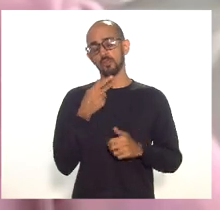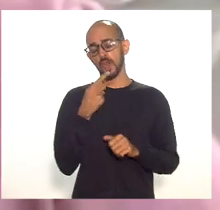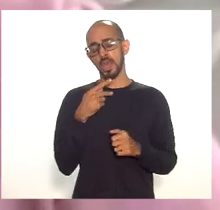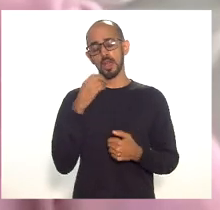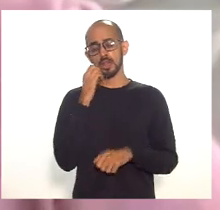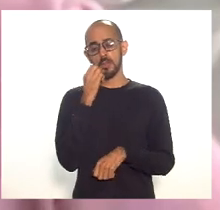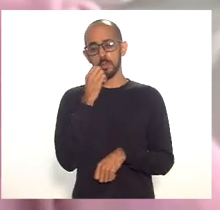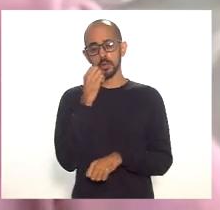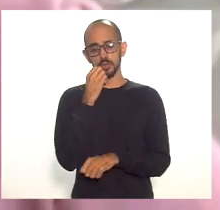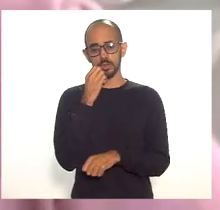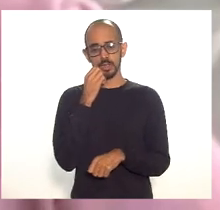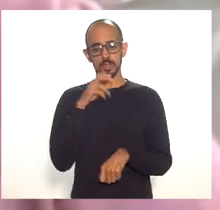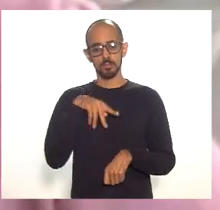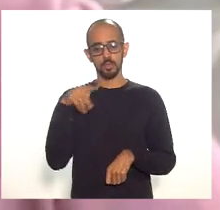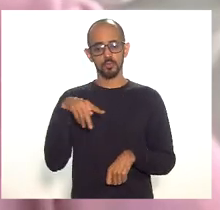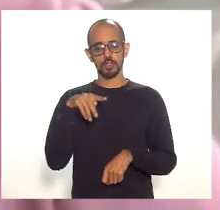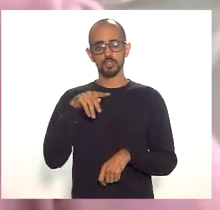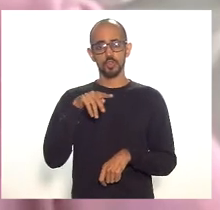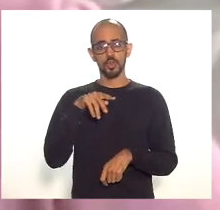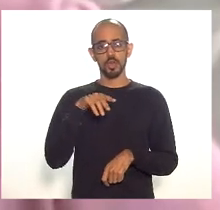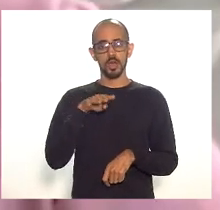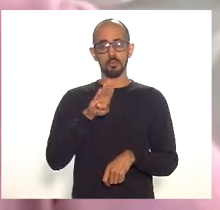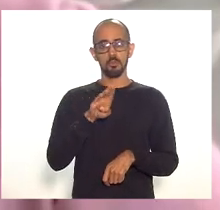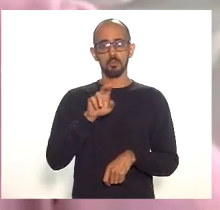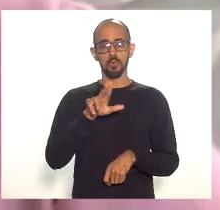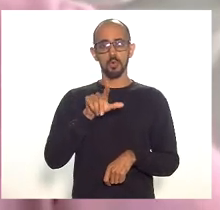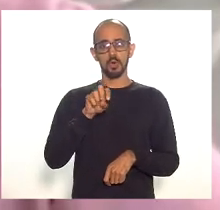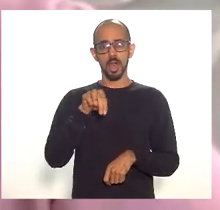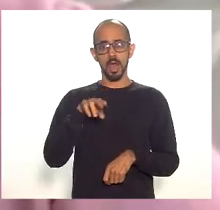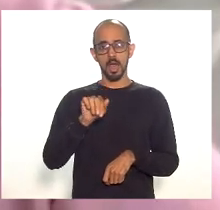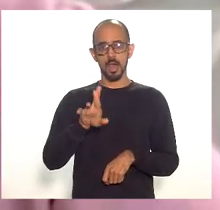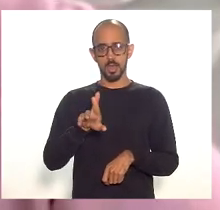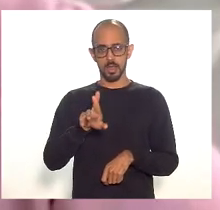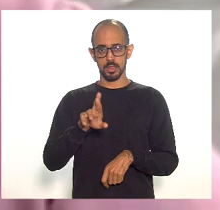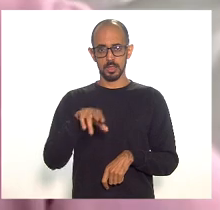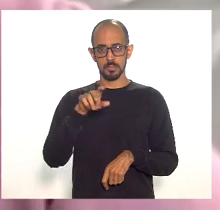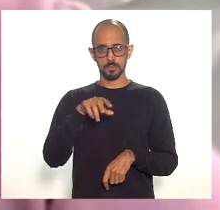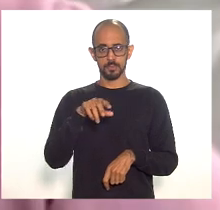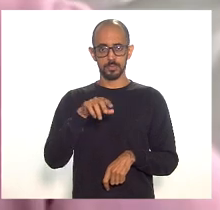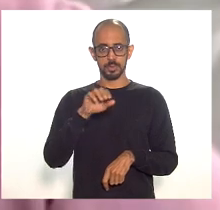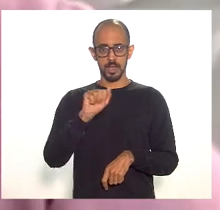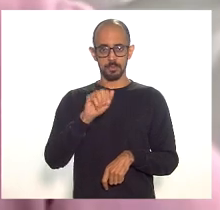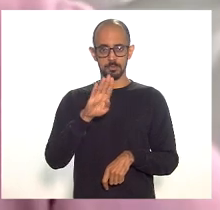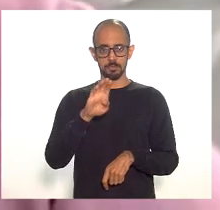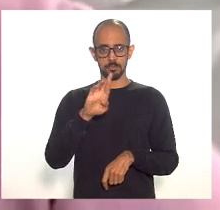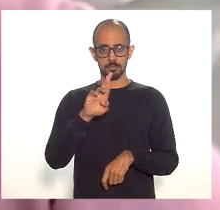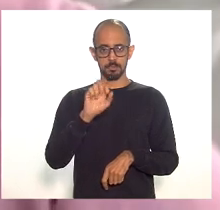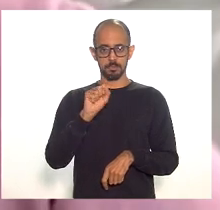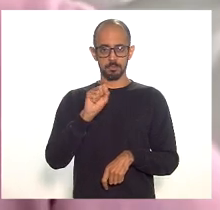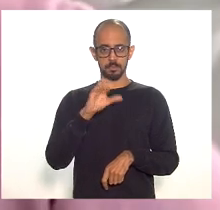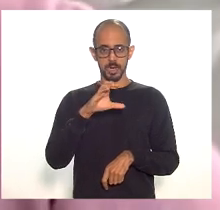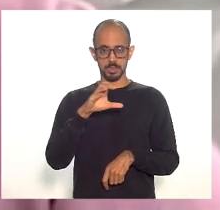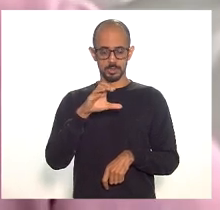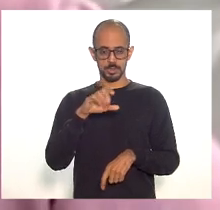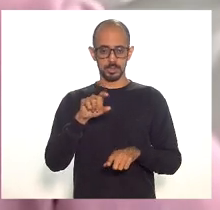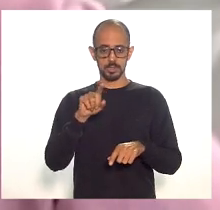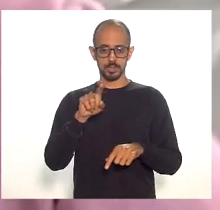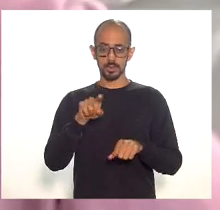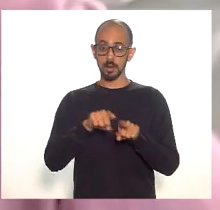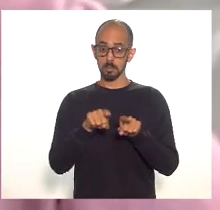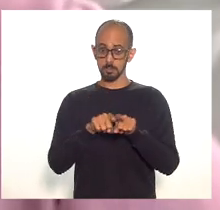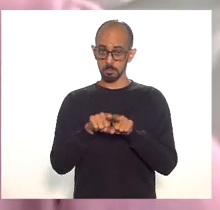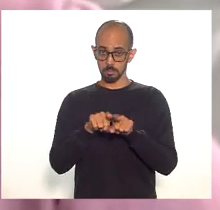a professora Gulnar, que é da Abras, e uma grande mobilização que está sendo feita a partir